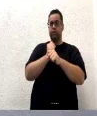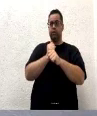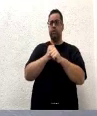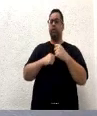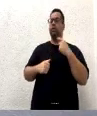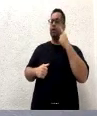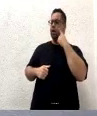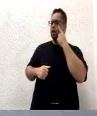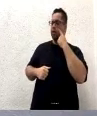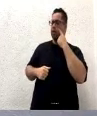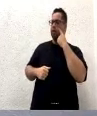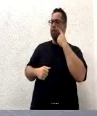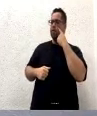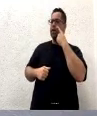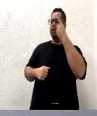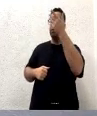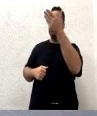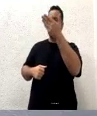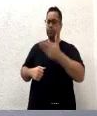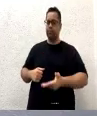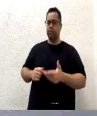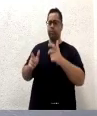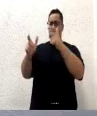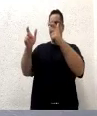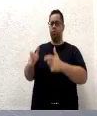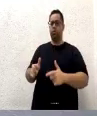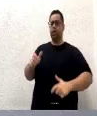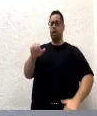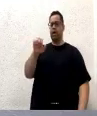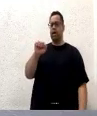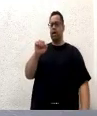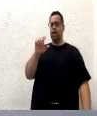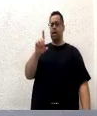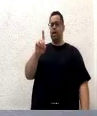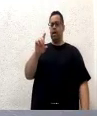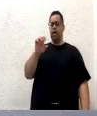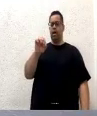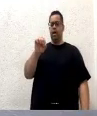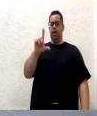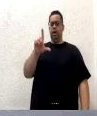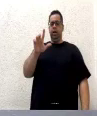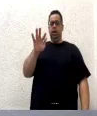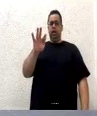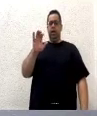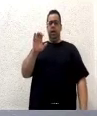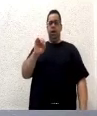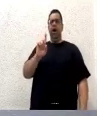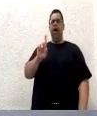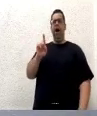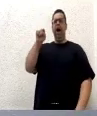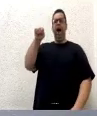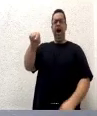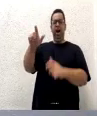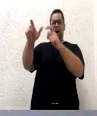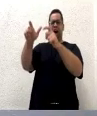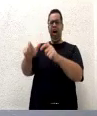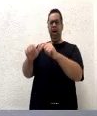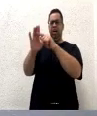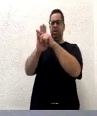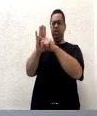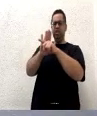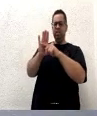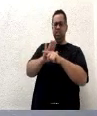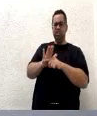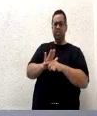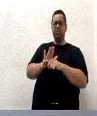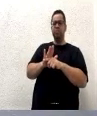o laboratório que realiza a testagem sorológica para dengue, a gente adquire o